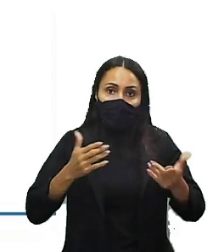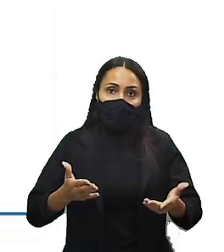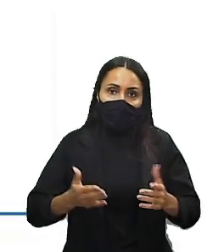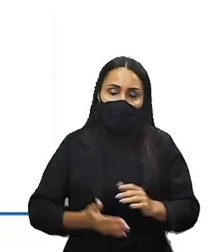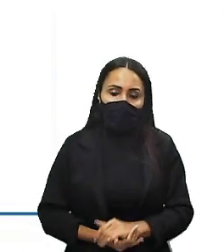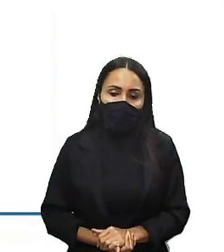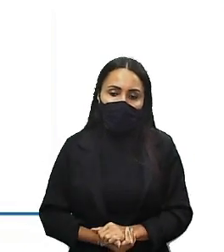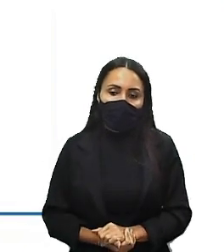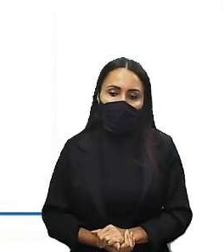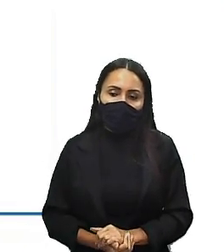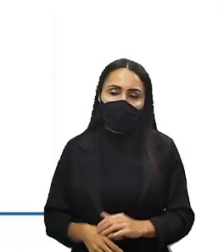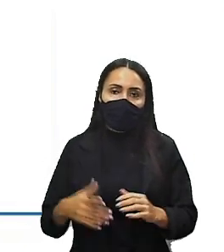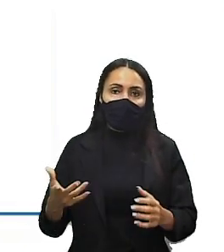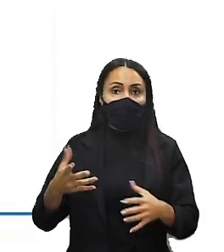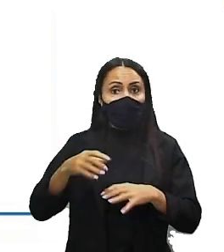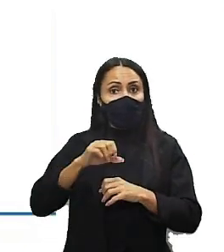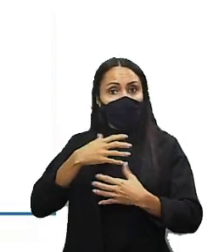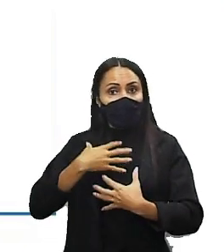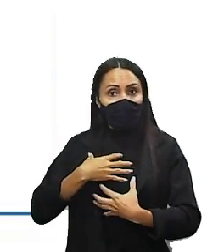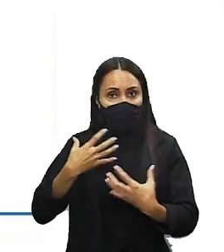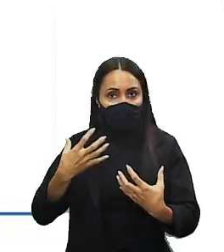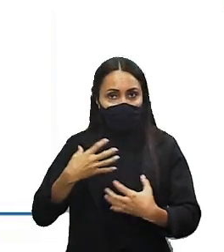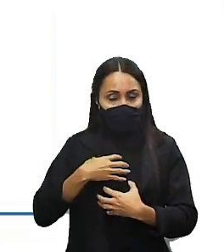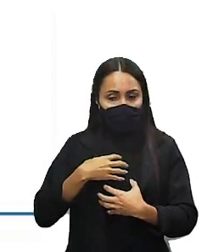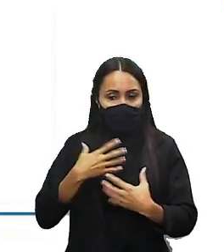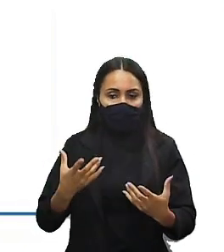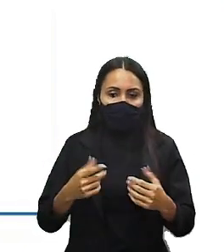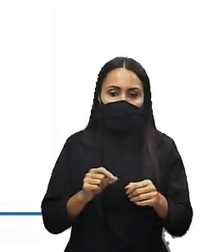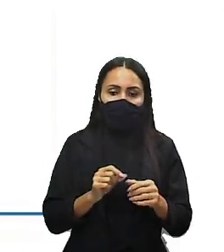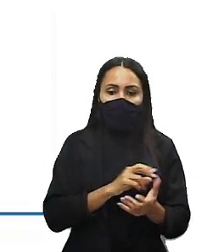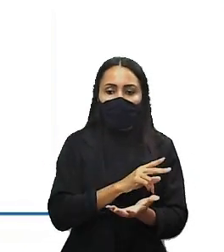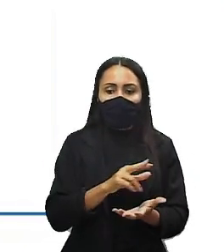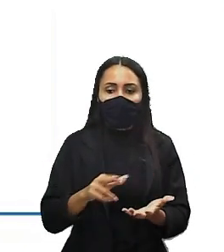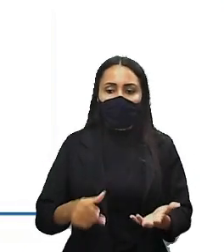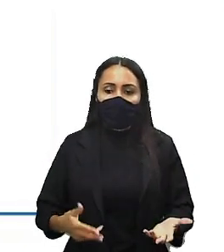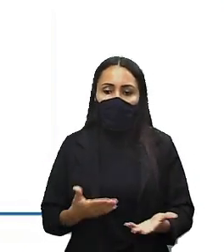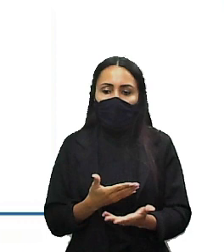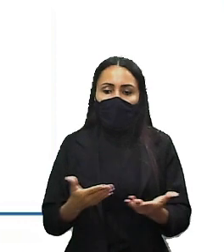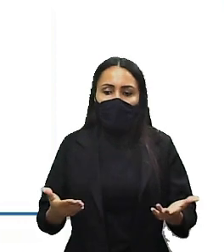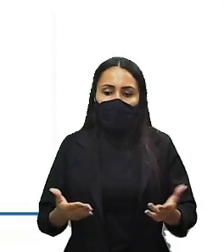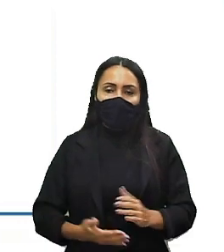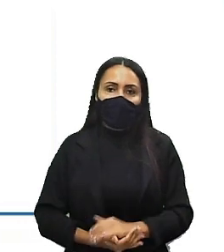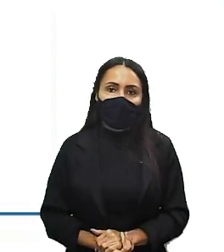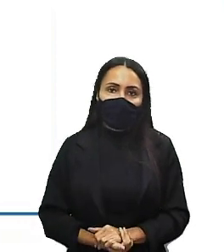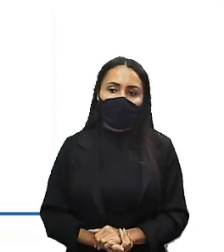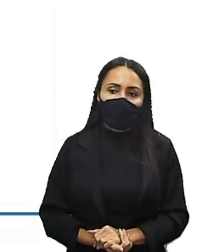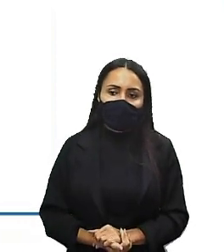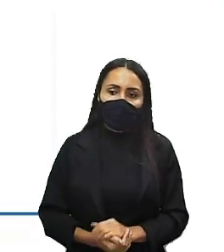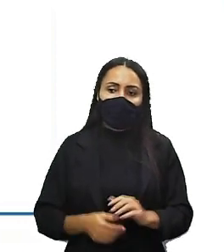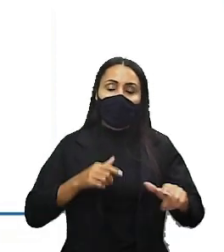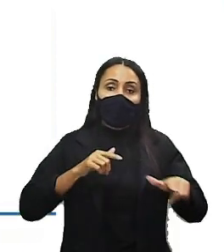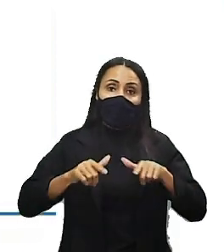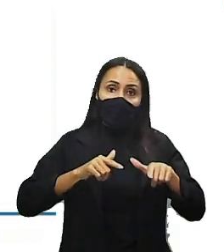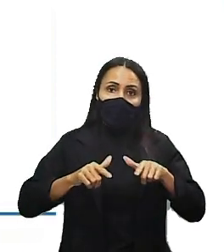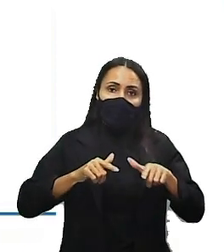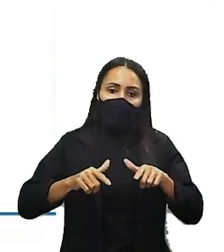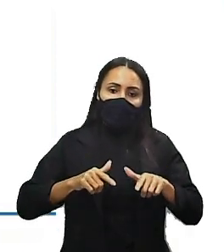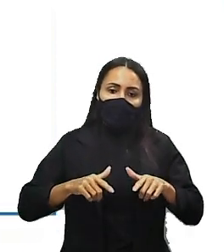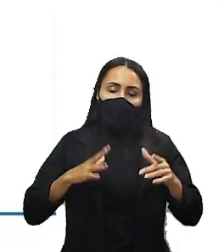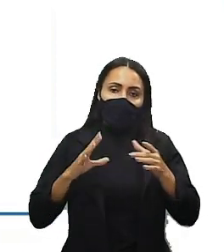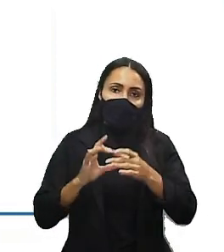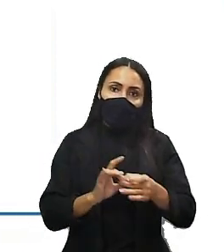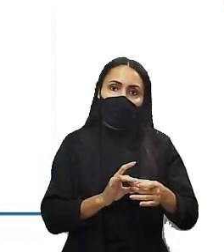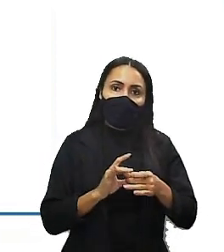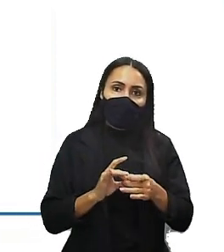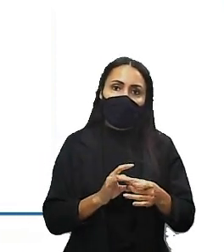você puxa ele para você, que você puxa ele para fazer as coisas com você, que a gente chama isso de trabalhar, né, a conectividade